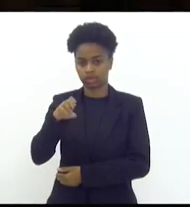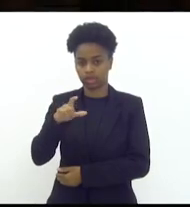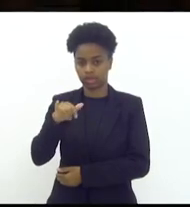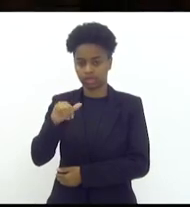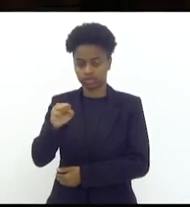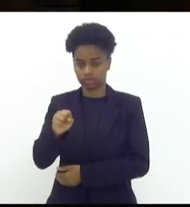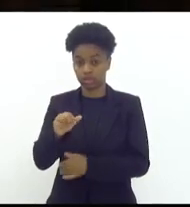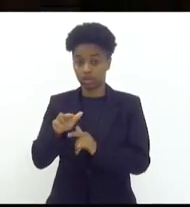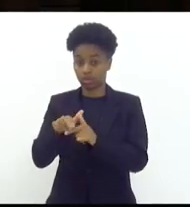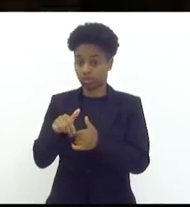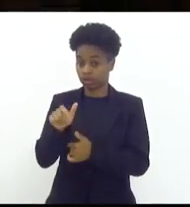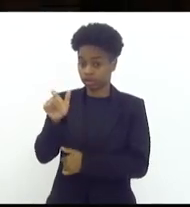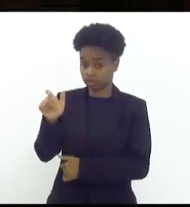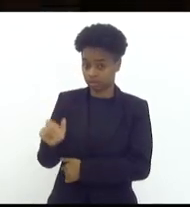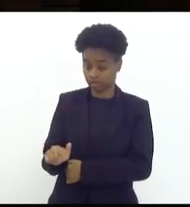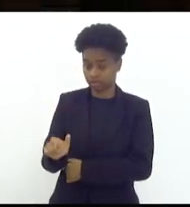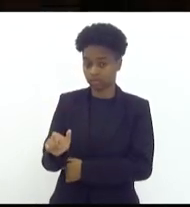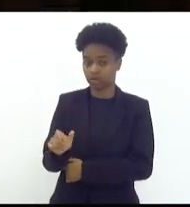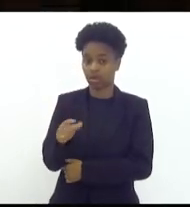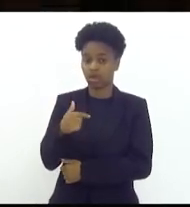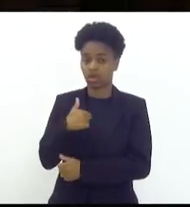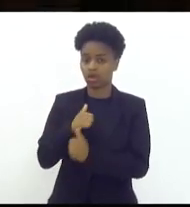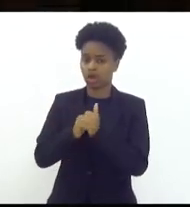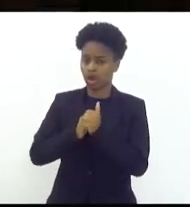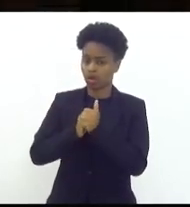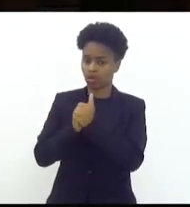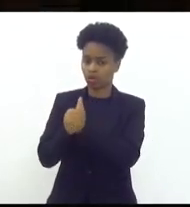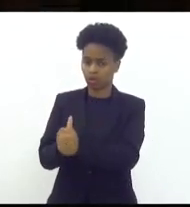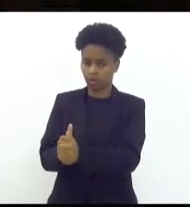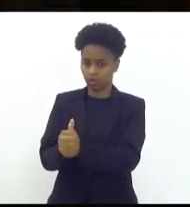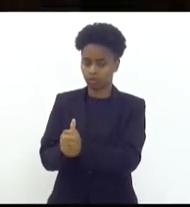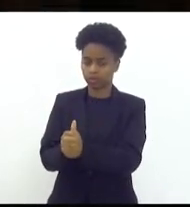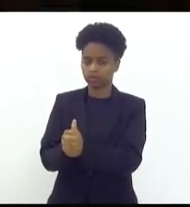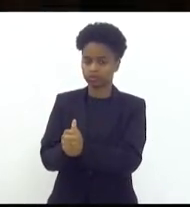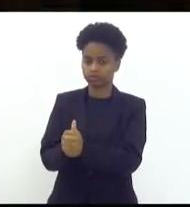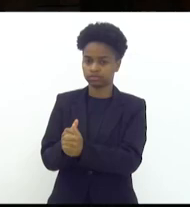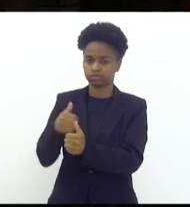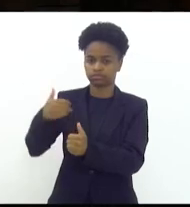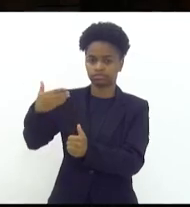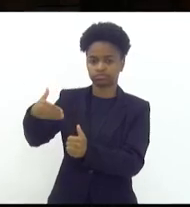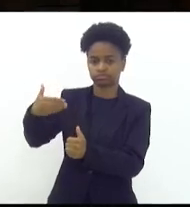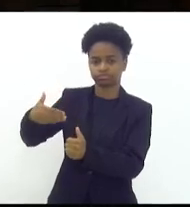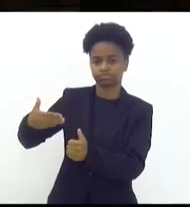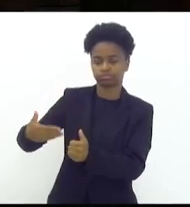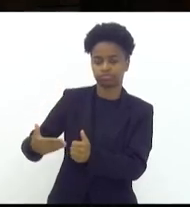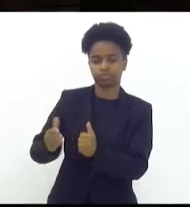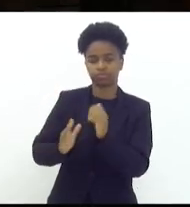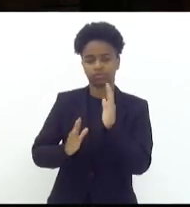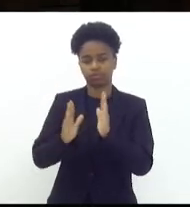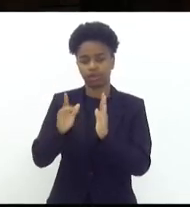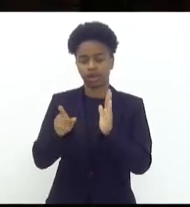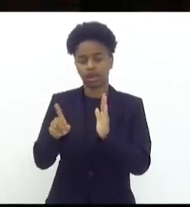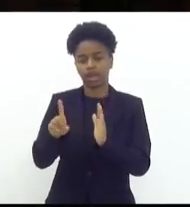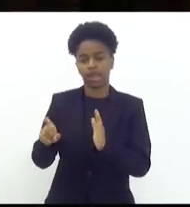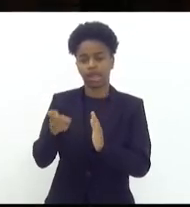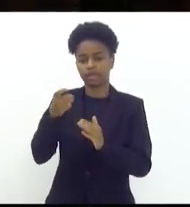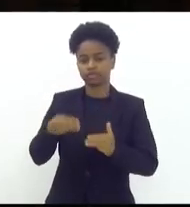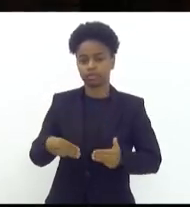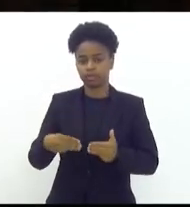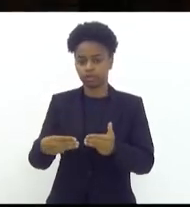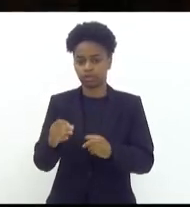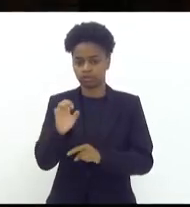Dornelles acompanhando eu a ele durante todo o tempo que ele foi ministro de